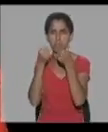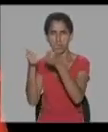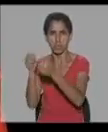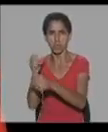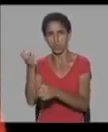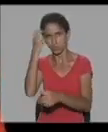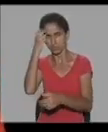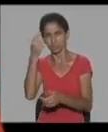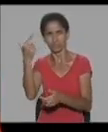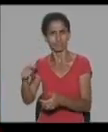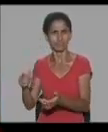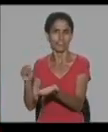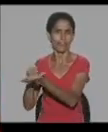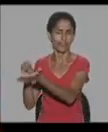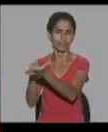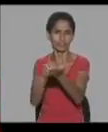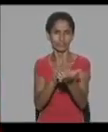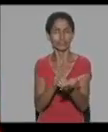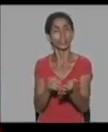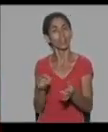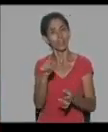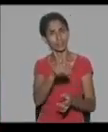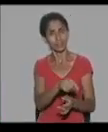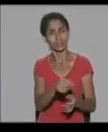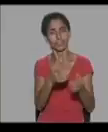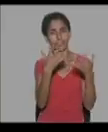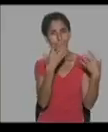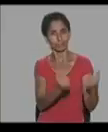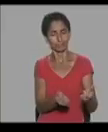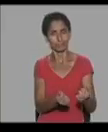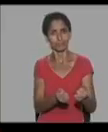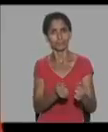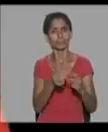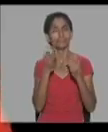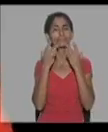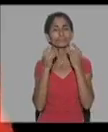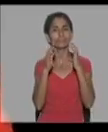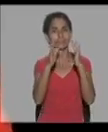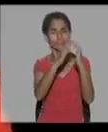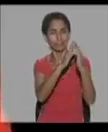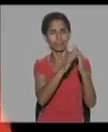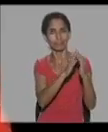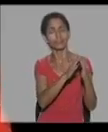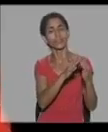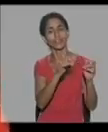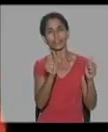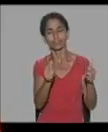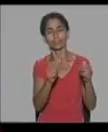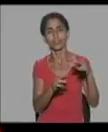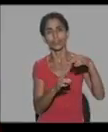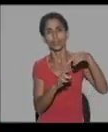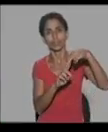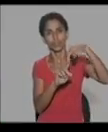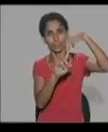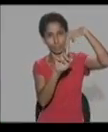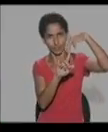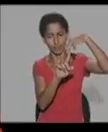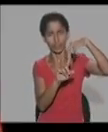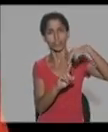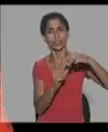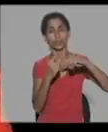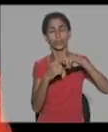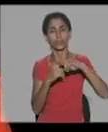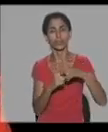fora E a gente se junta e começa a fazer. Quando a gente assume o teatro passou a ser uma espécie de